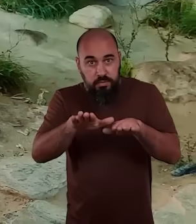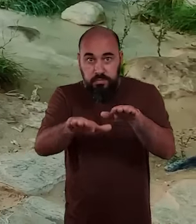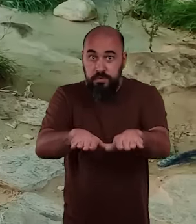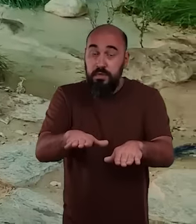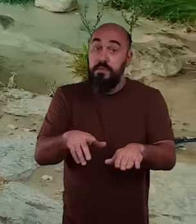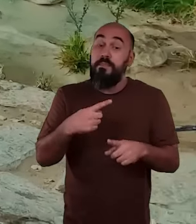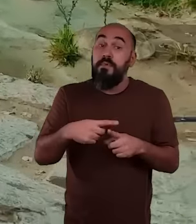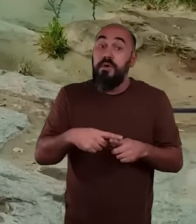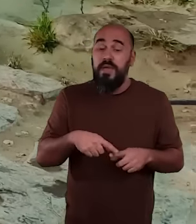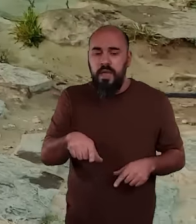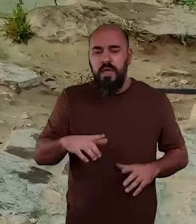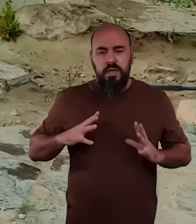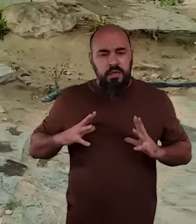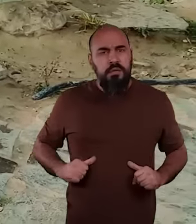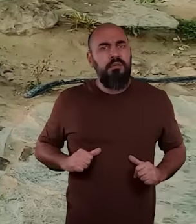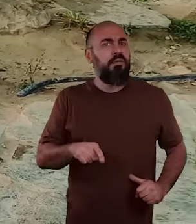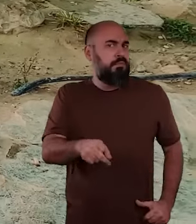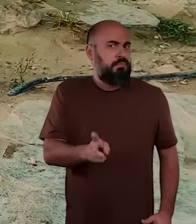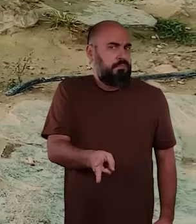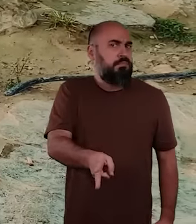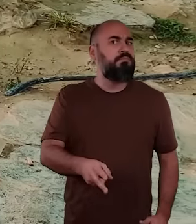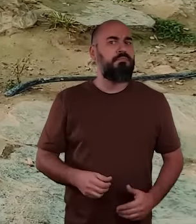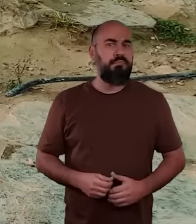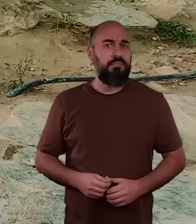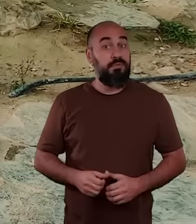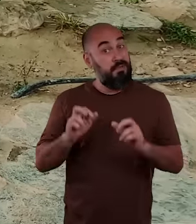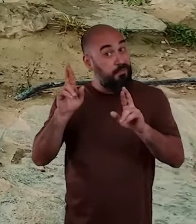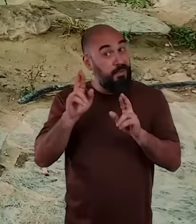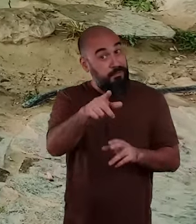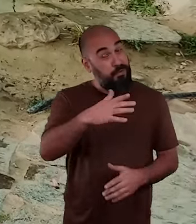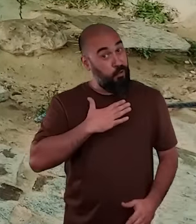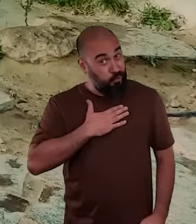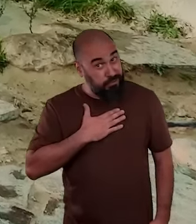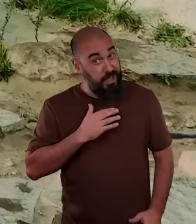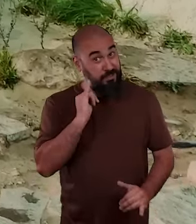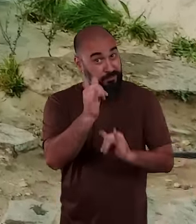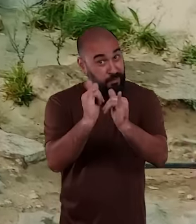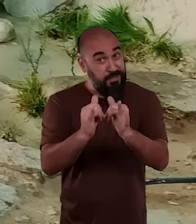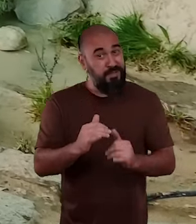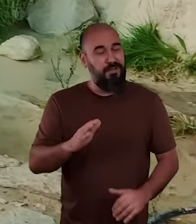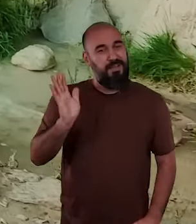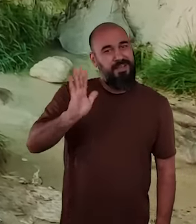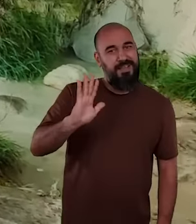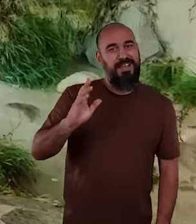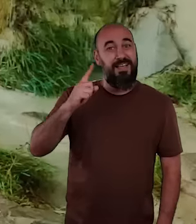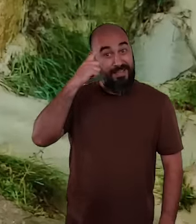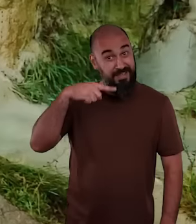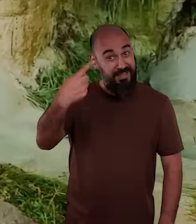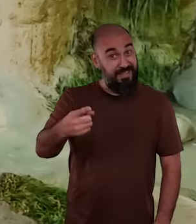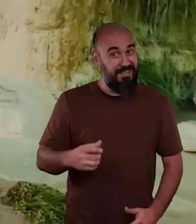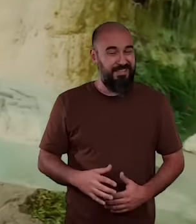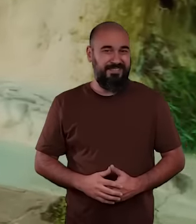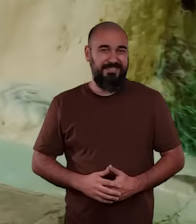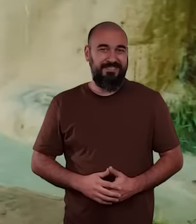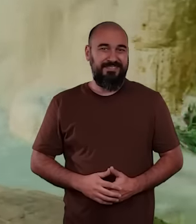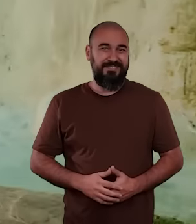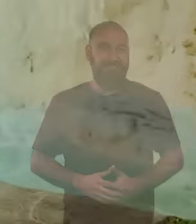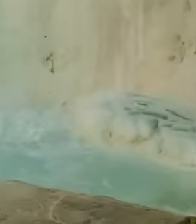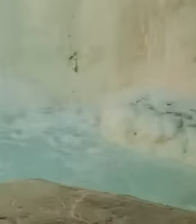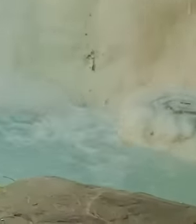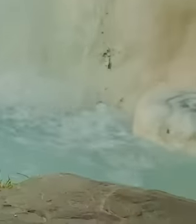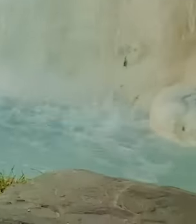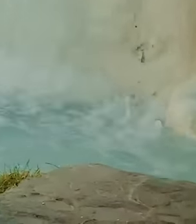calçados, justamente para preservar a natureza. Espero que você tenha gostado dessa curiosidade. Até o próximo episódio. Tchau,